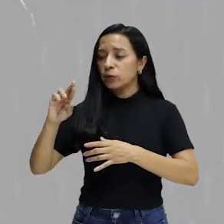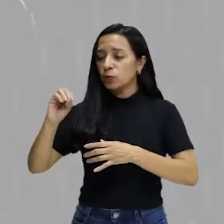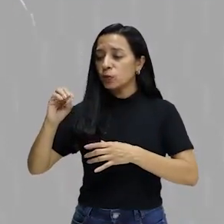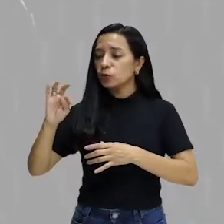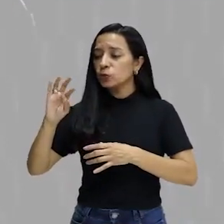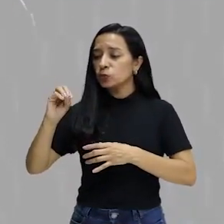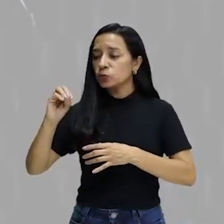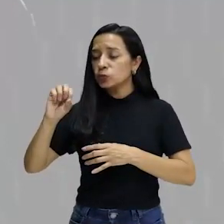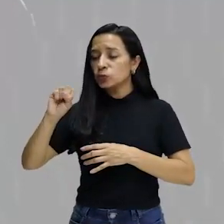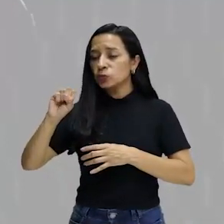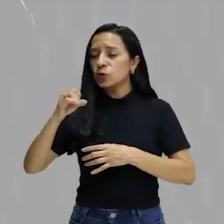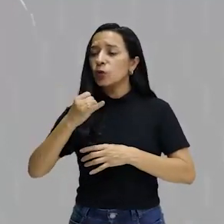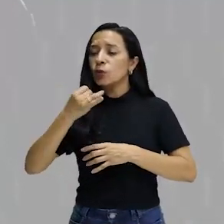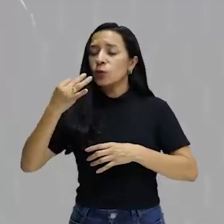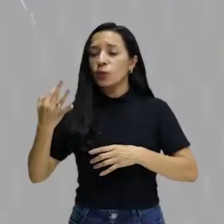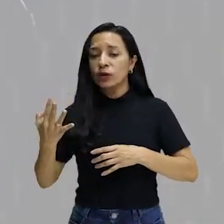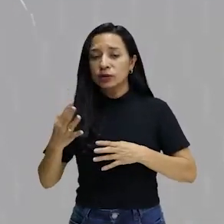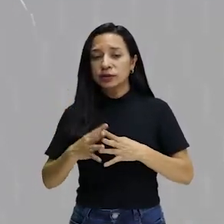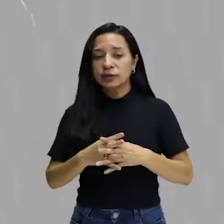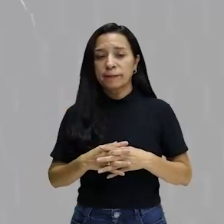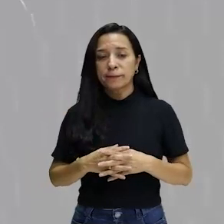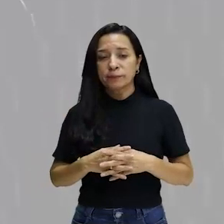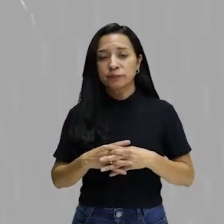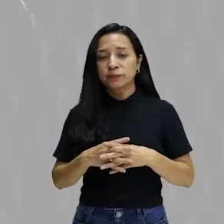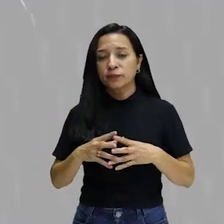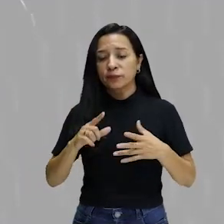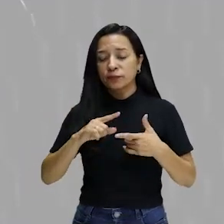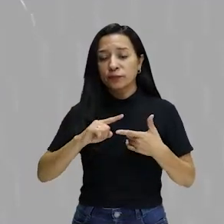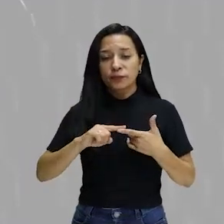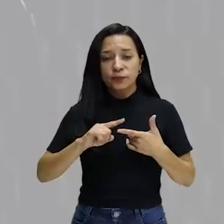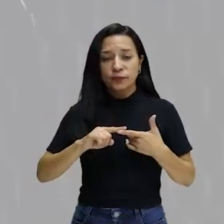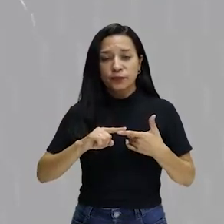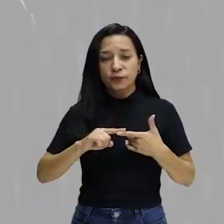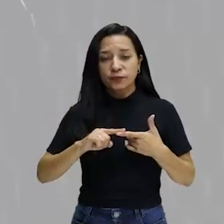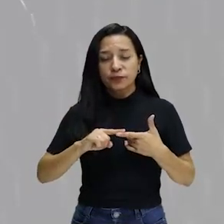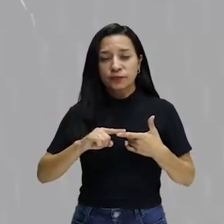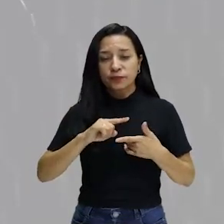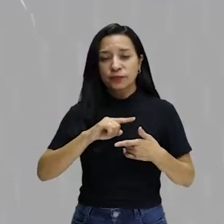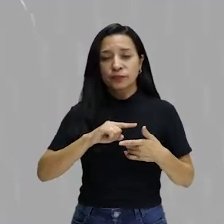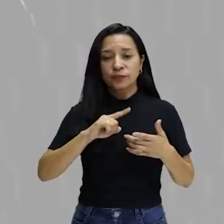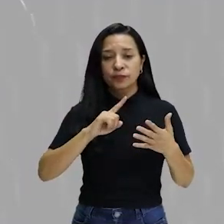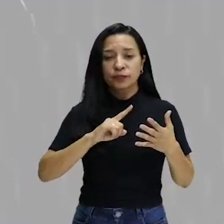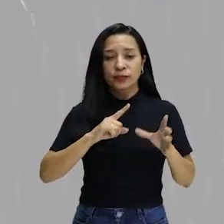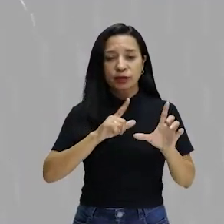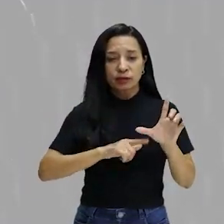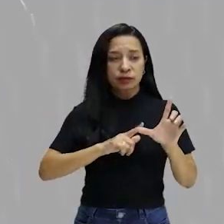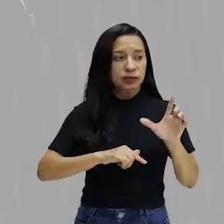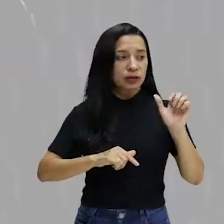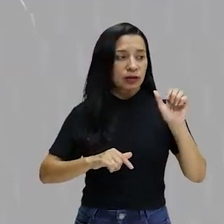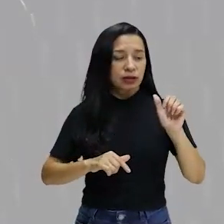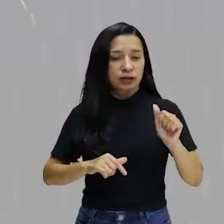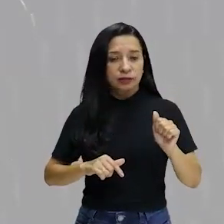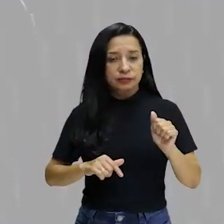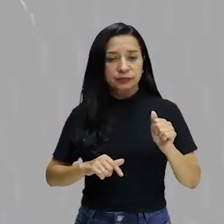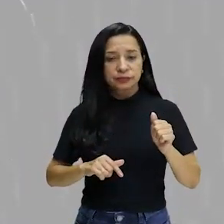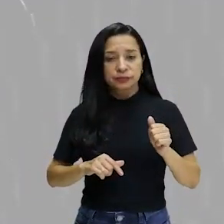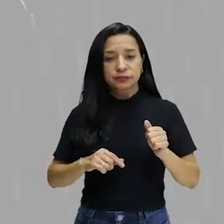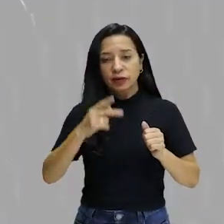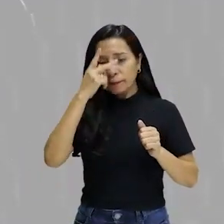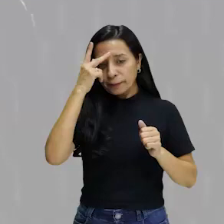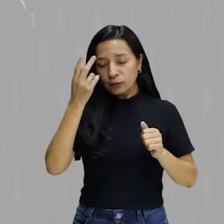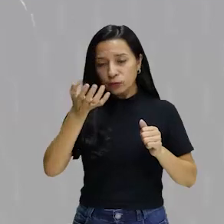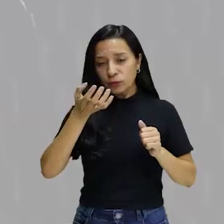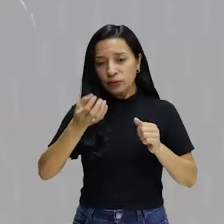agora. Letra A. Ácido abscísico para propiciar o fechamento estomático. Pessoal, o cara quer